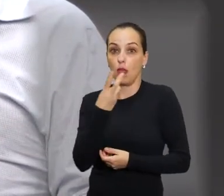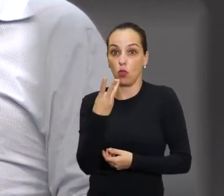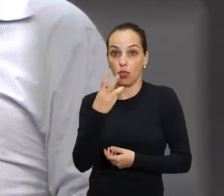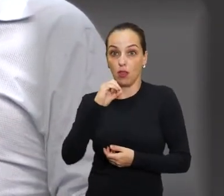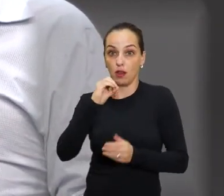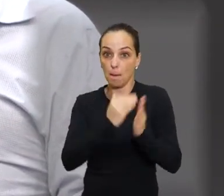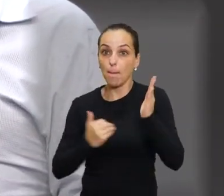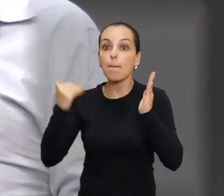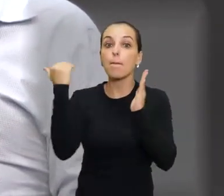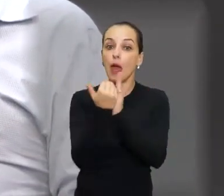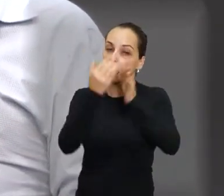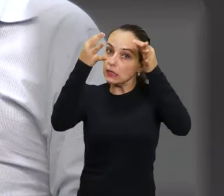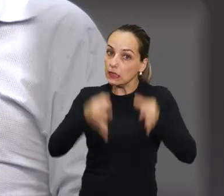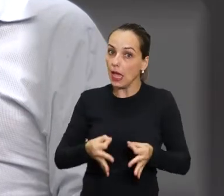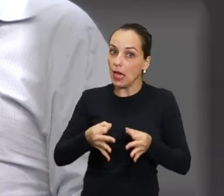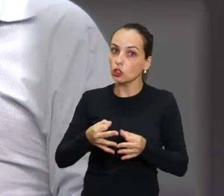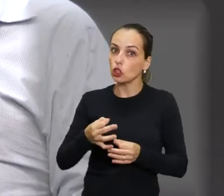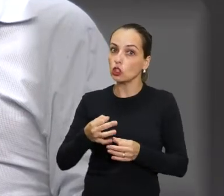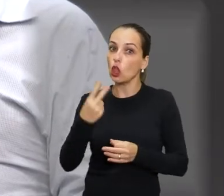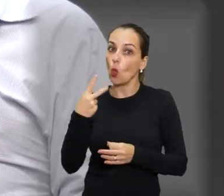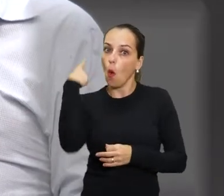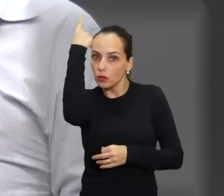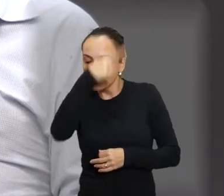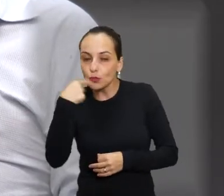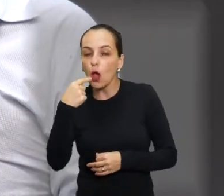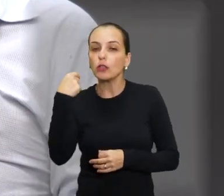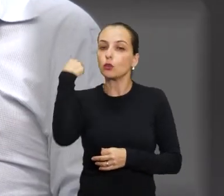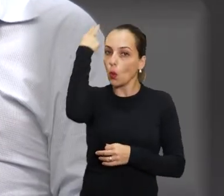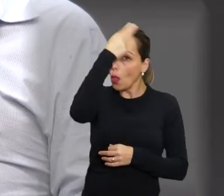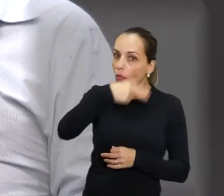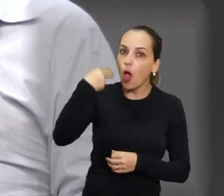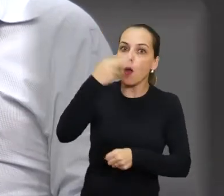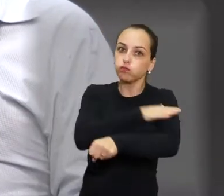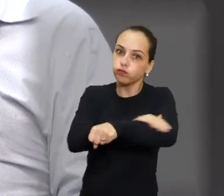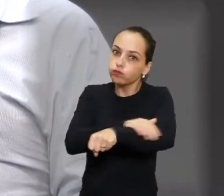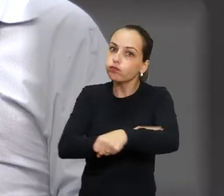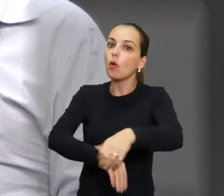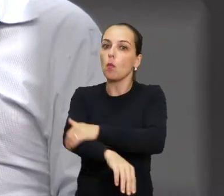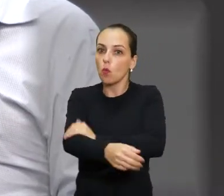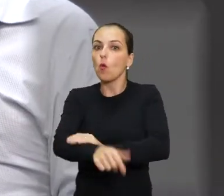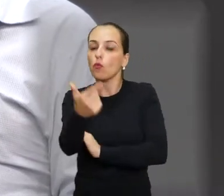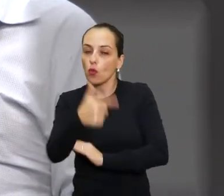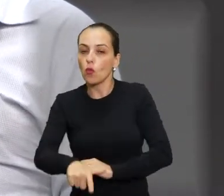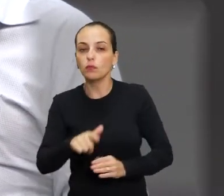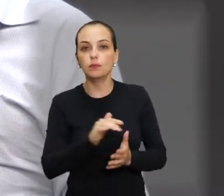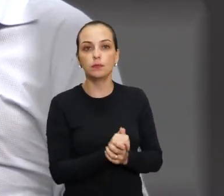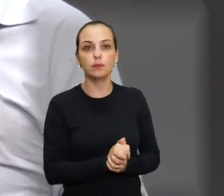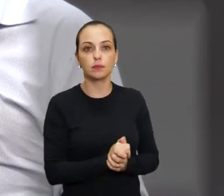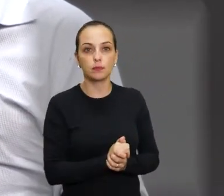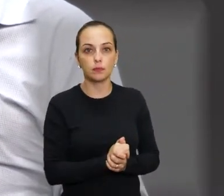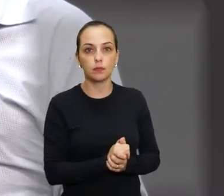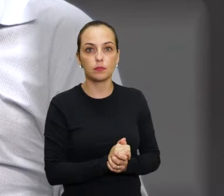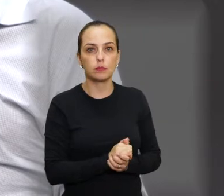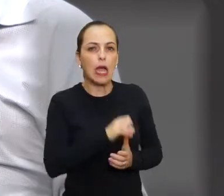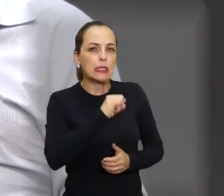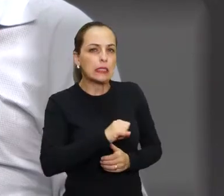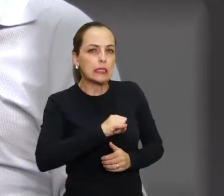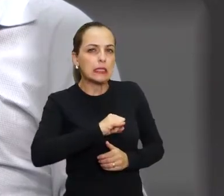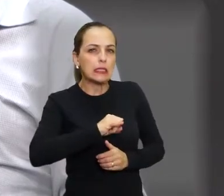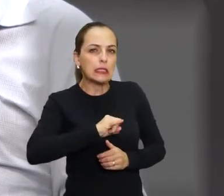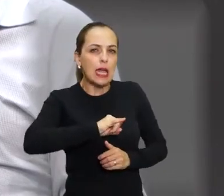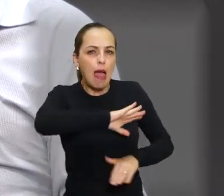que de 30 para cima, tá? Pelo menos, e aplicar a cada 2 horas, principalmente nas